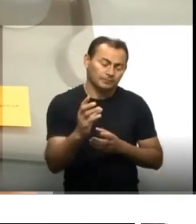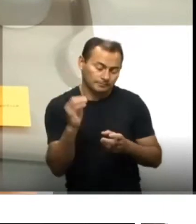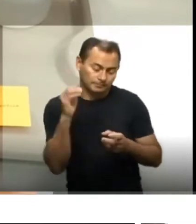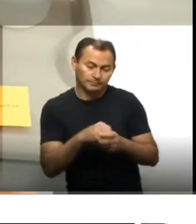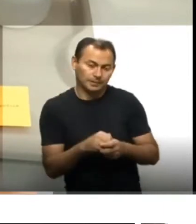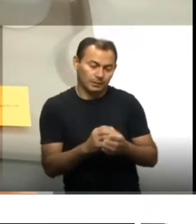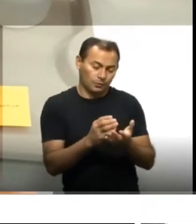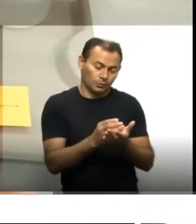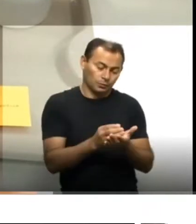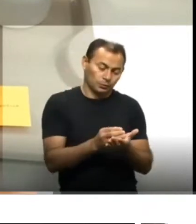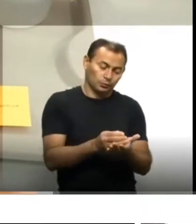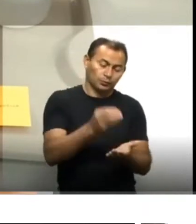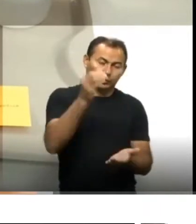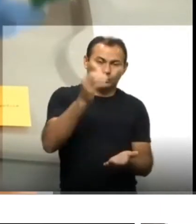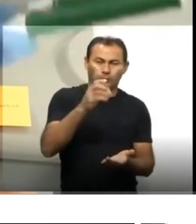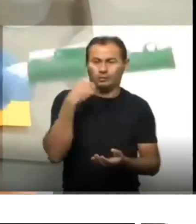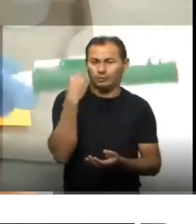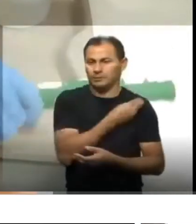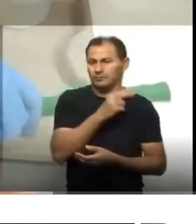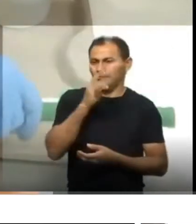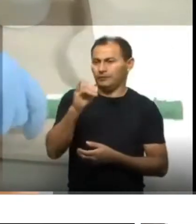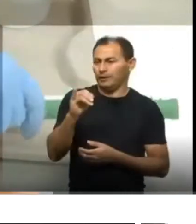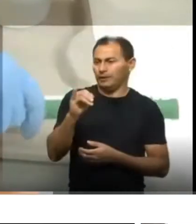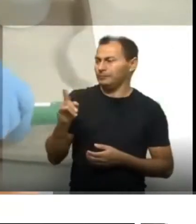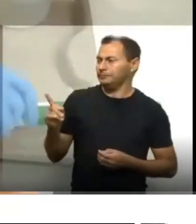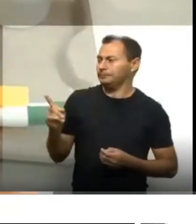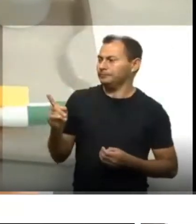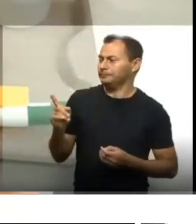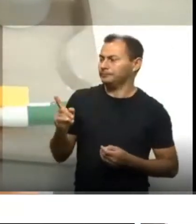Misturei, né? Agora eles vão reagir.